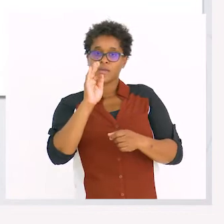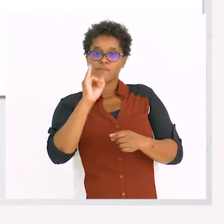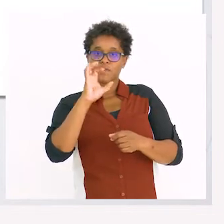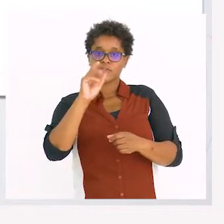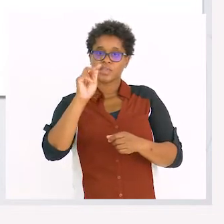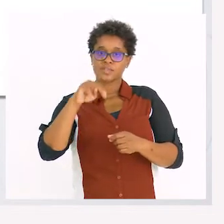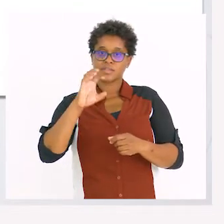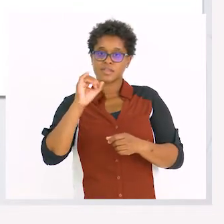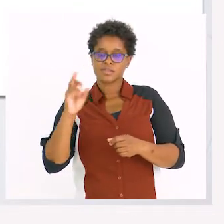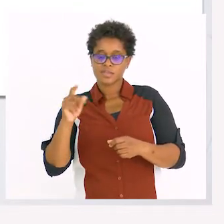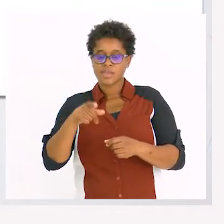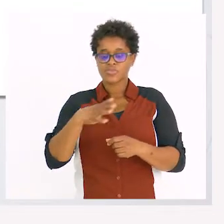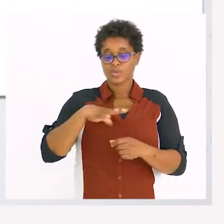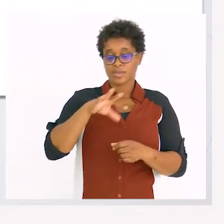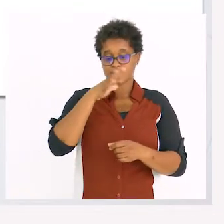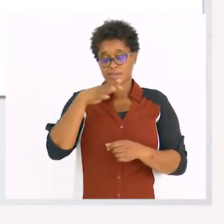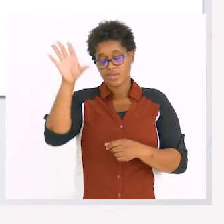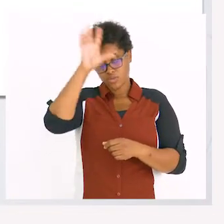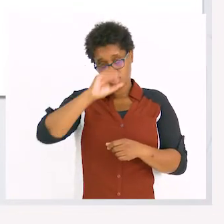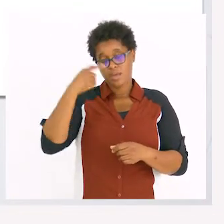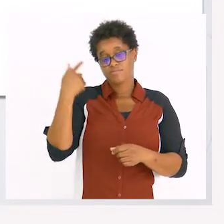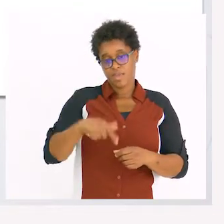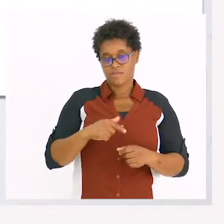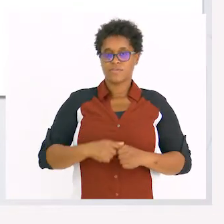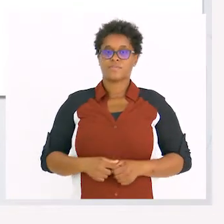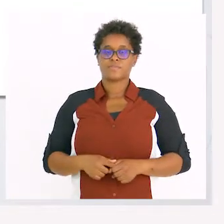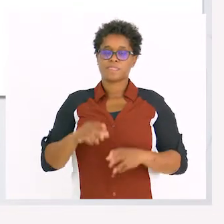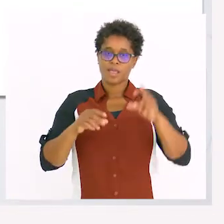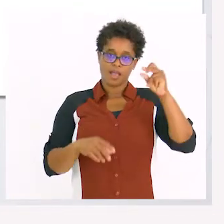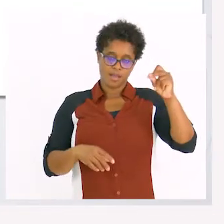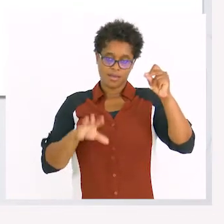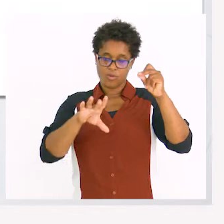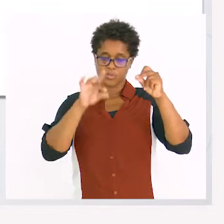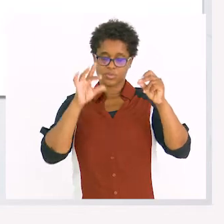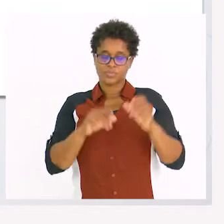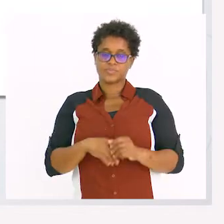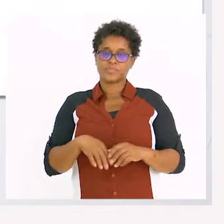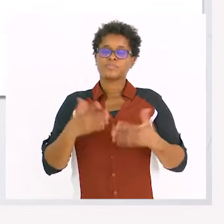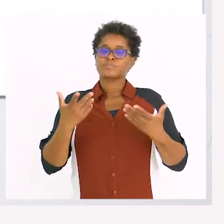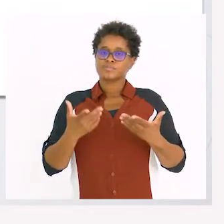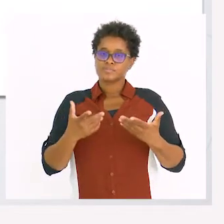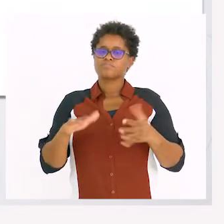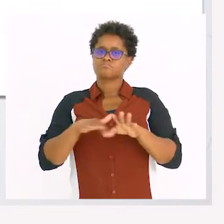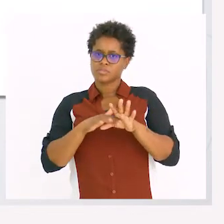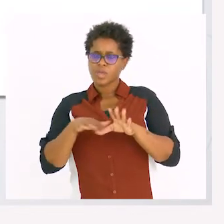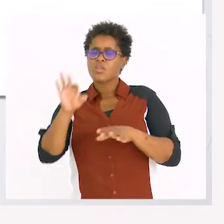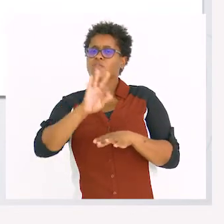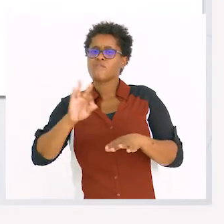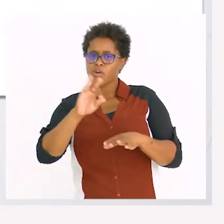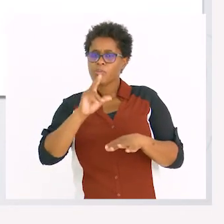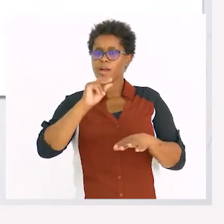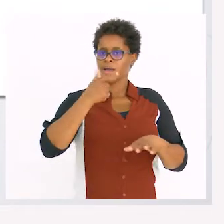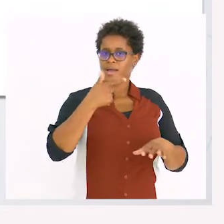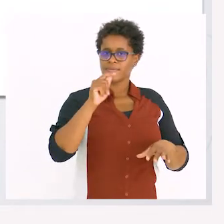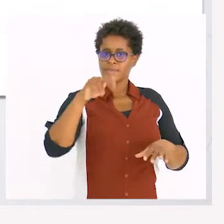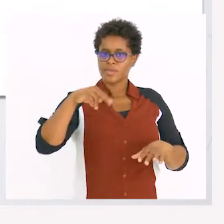eficiência. Isso quer dizer que o Estado deve, opção A, intervir de forma a